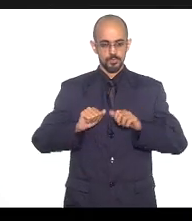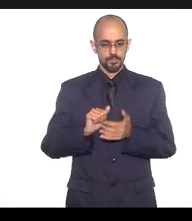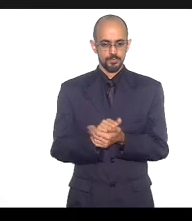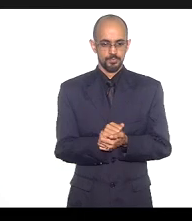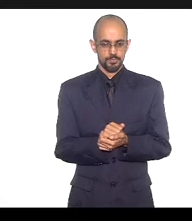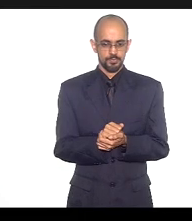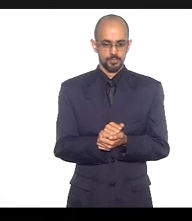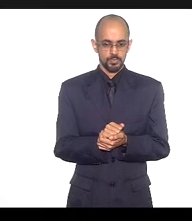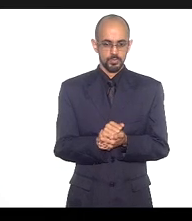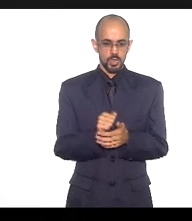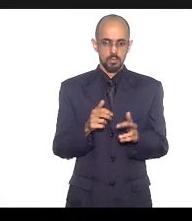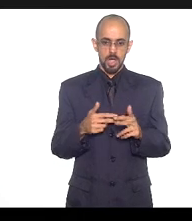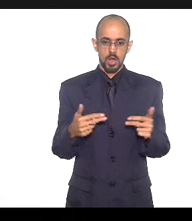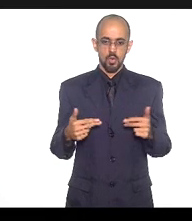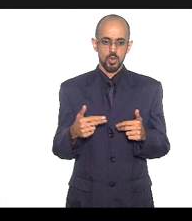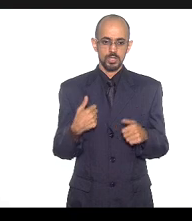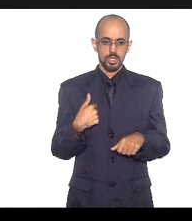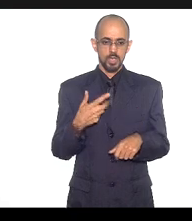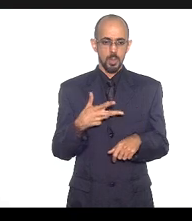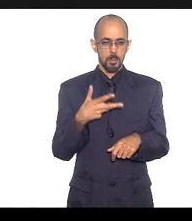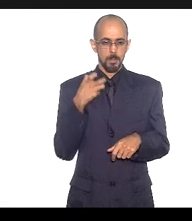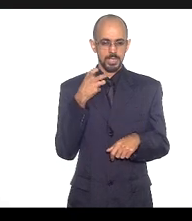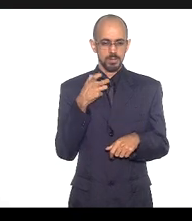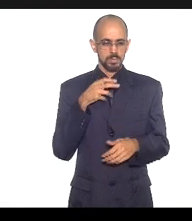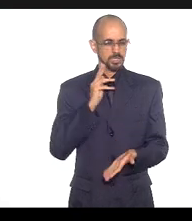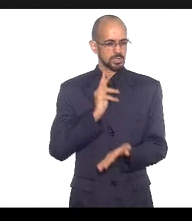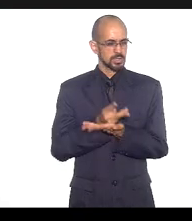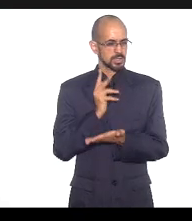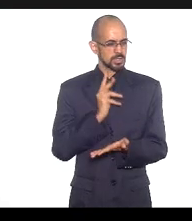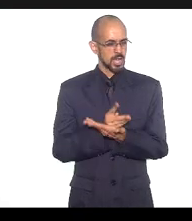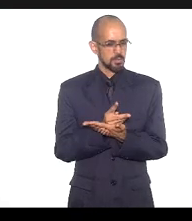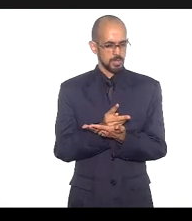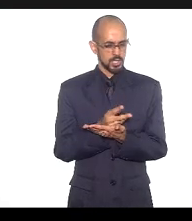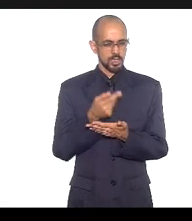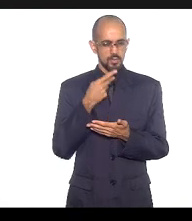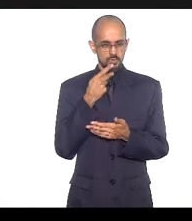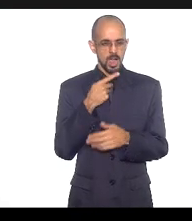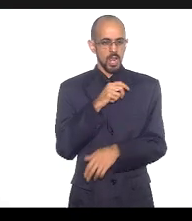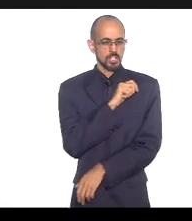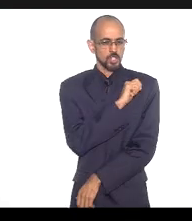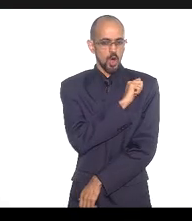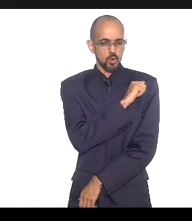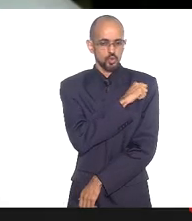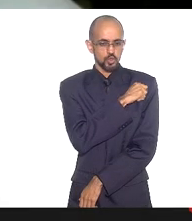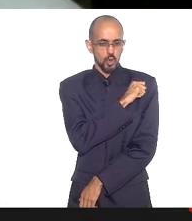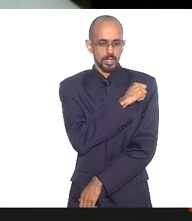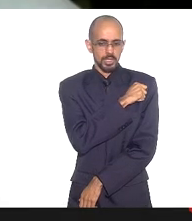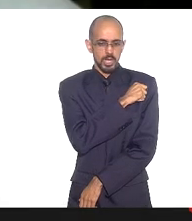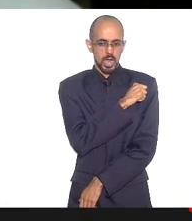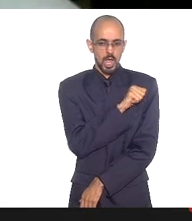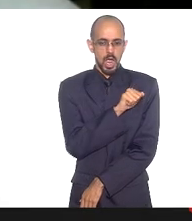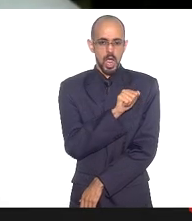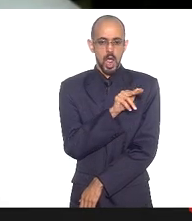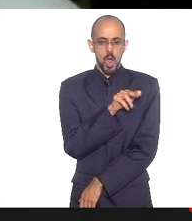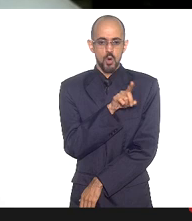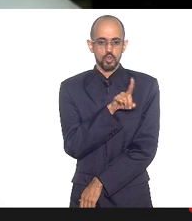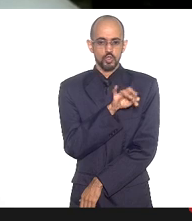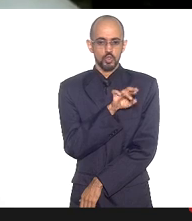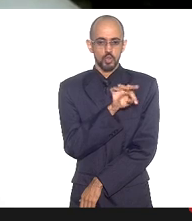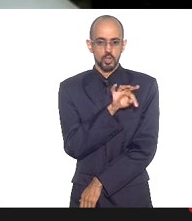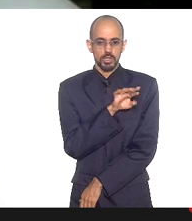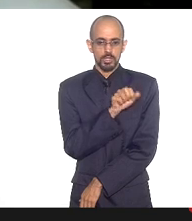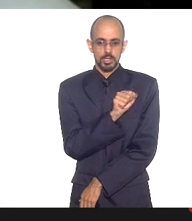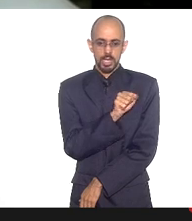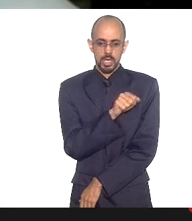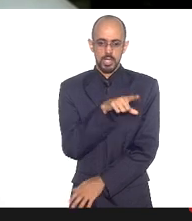uma coisa que eu observei sempre quando se fala em auditoria, auditoria meramente